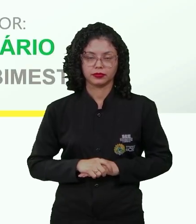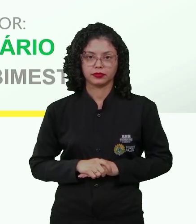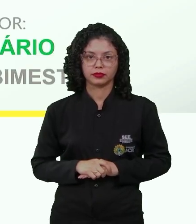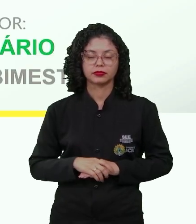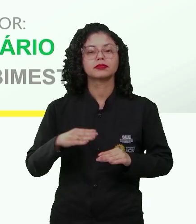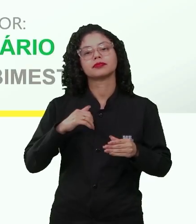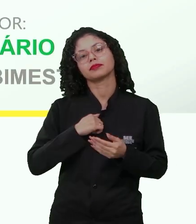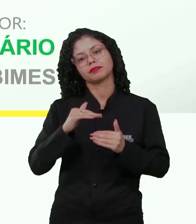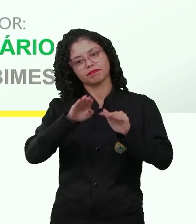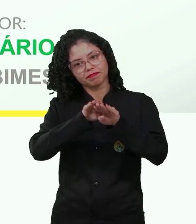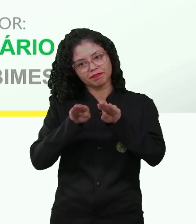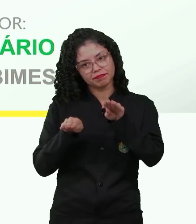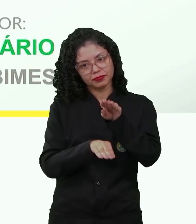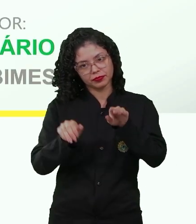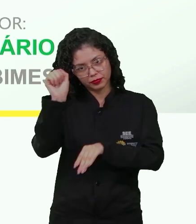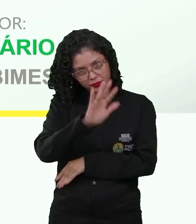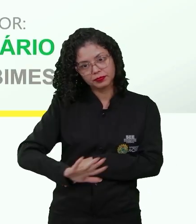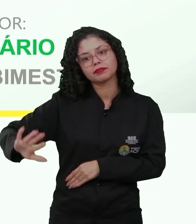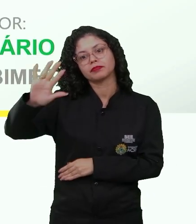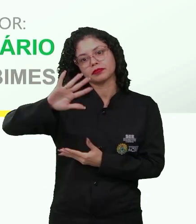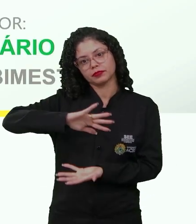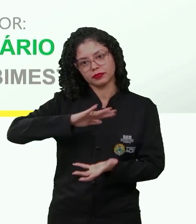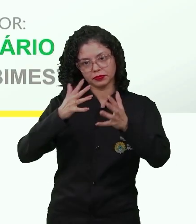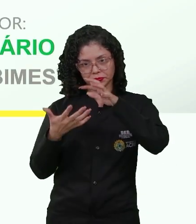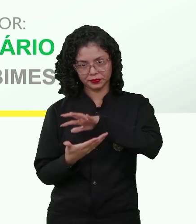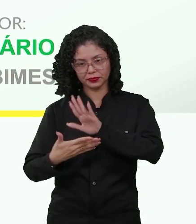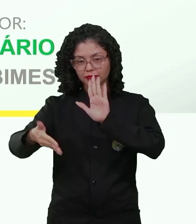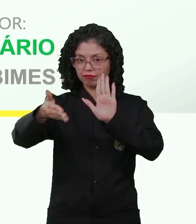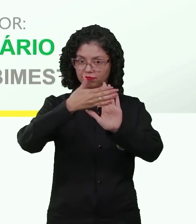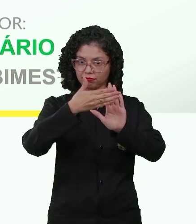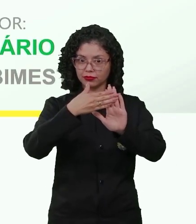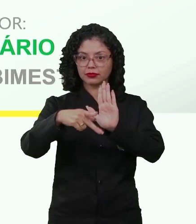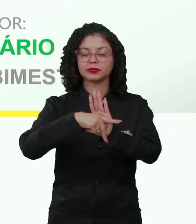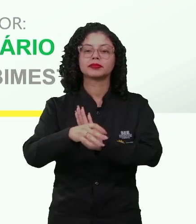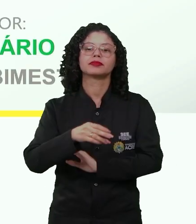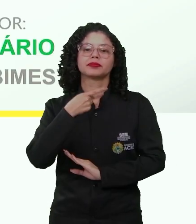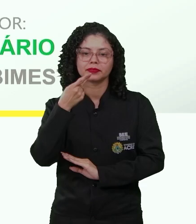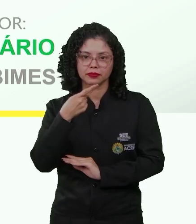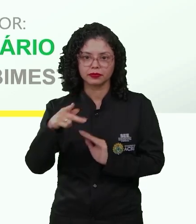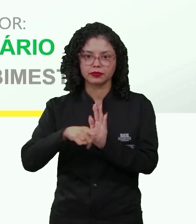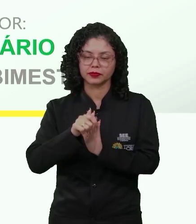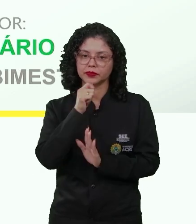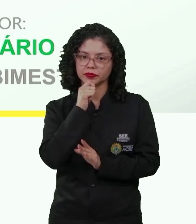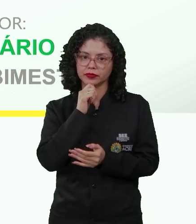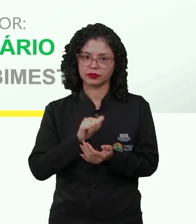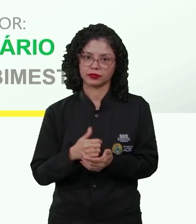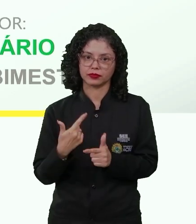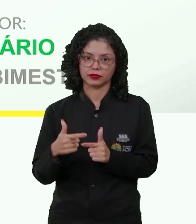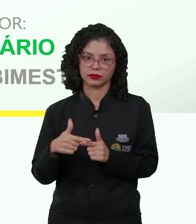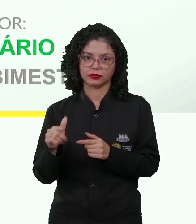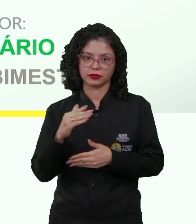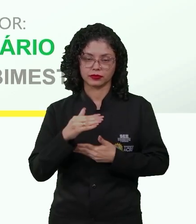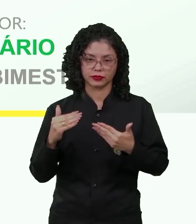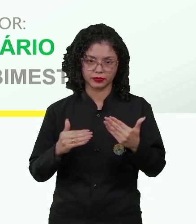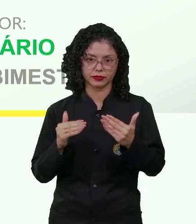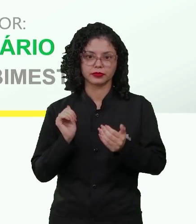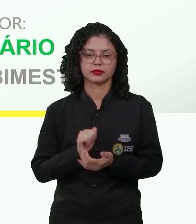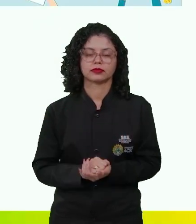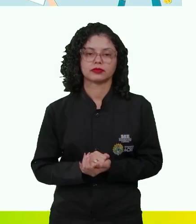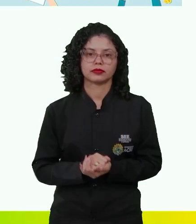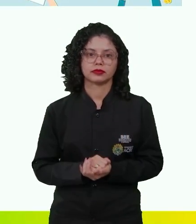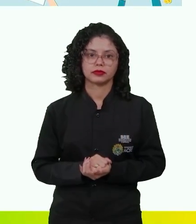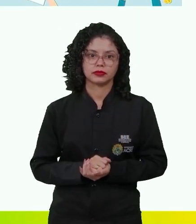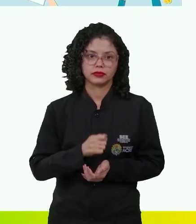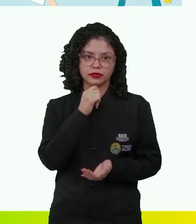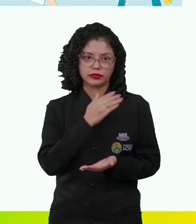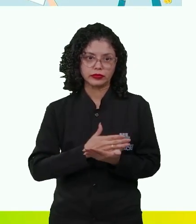e das desigualdades no mundo todo, propondo soluções para os problemas desses países. Então,